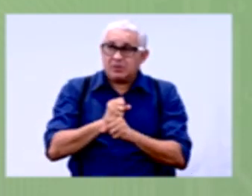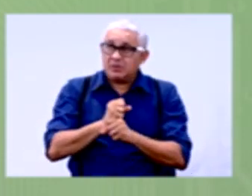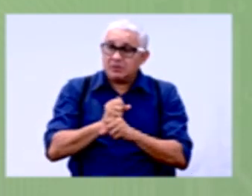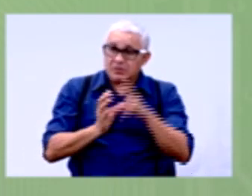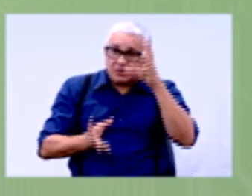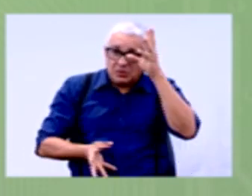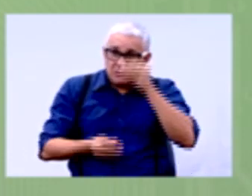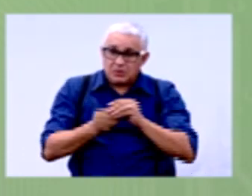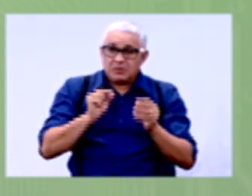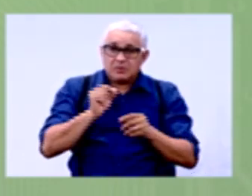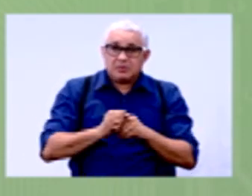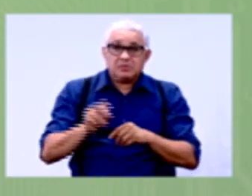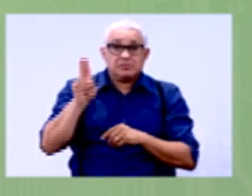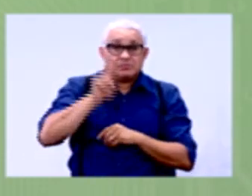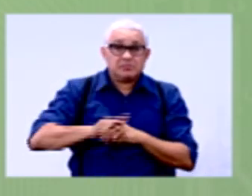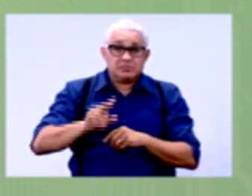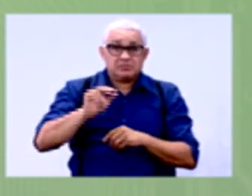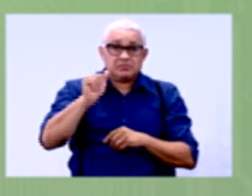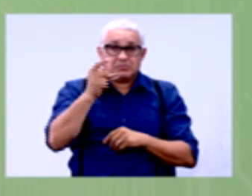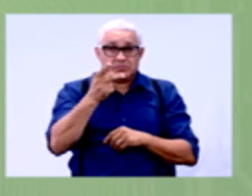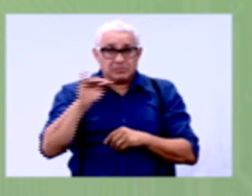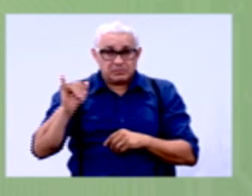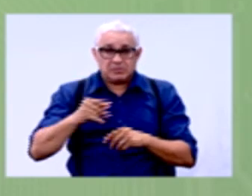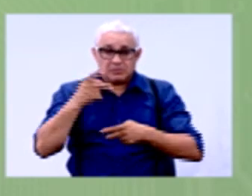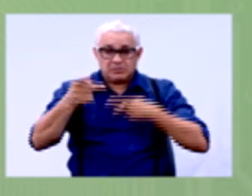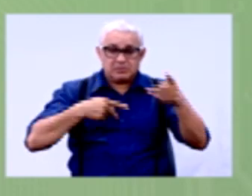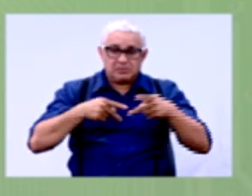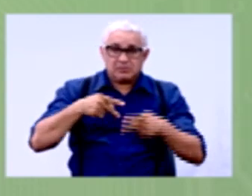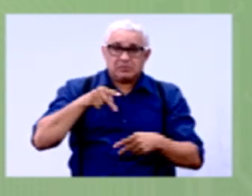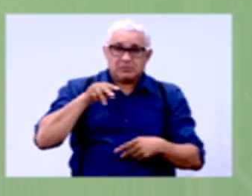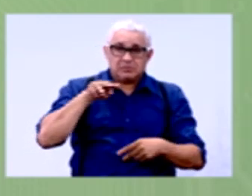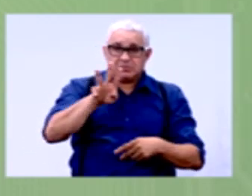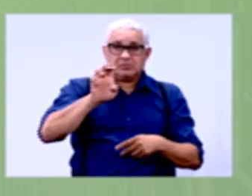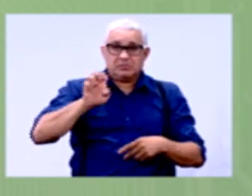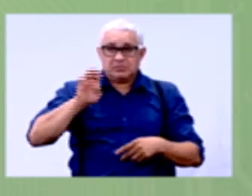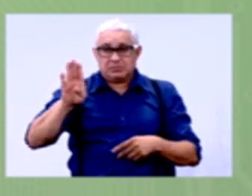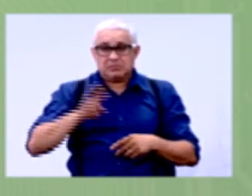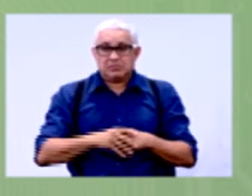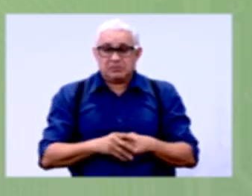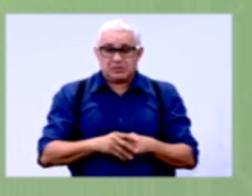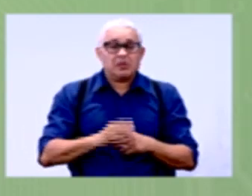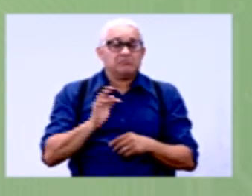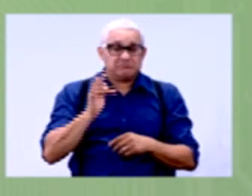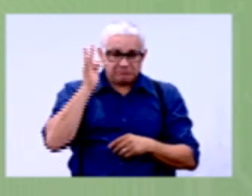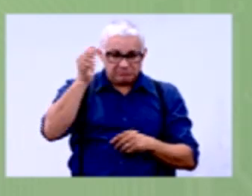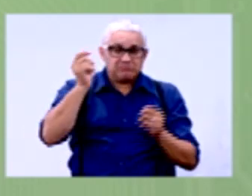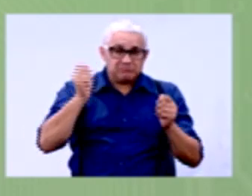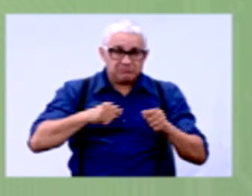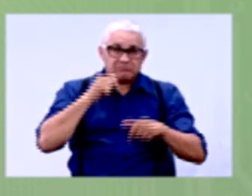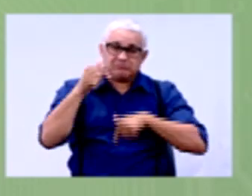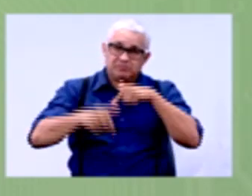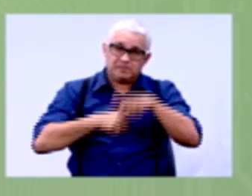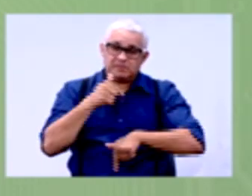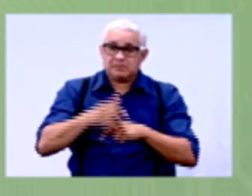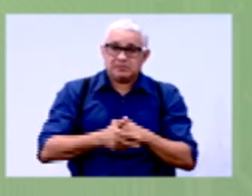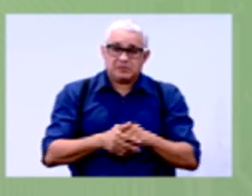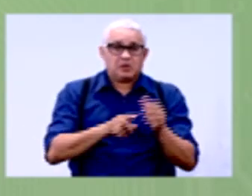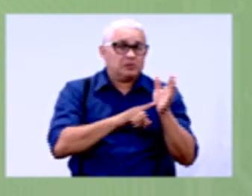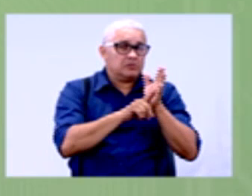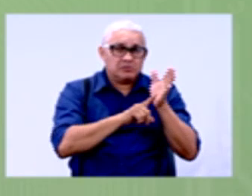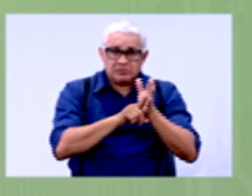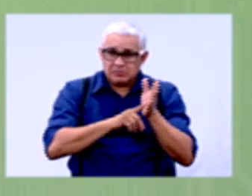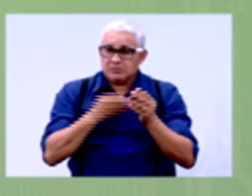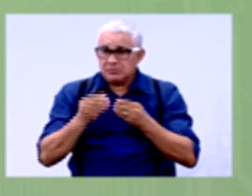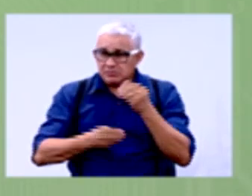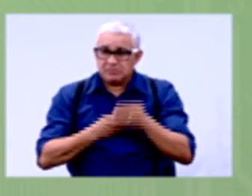né? A utilização de API para projetos web é uma grande tendência de mercado, certo? Então, busque entender